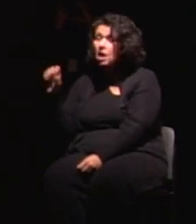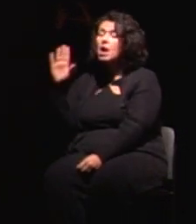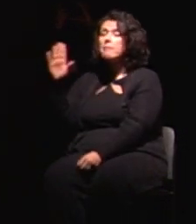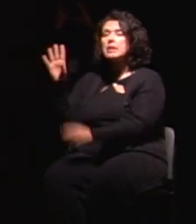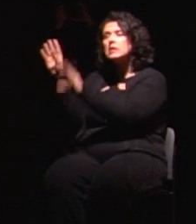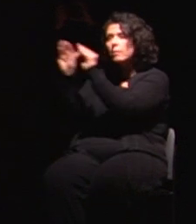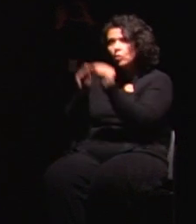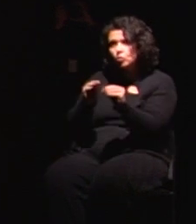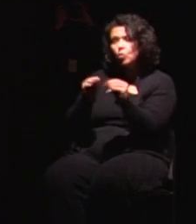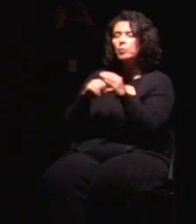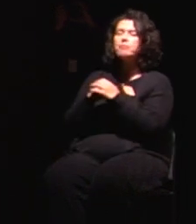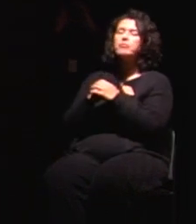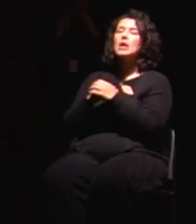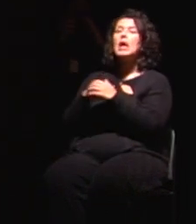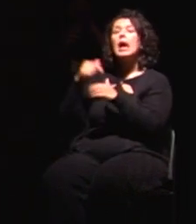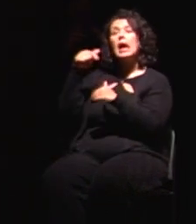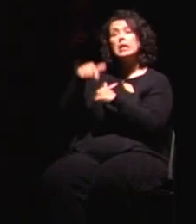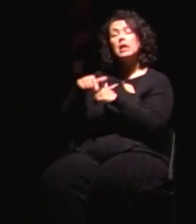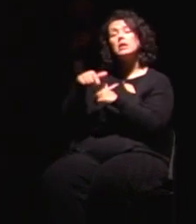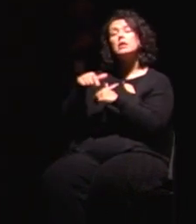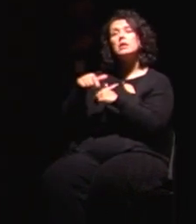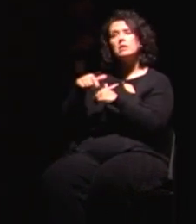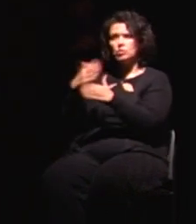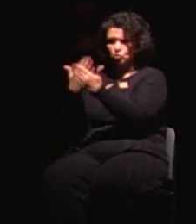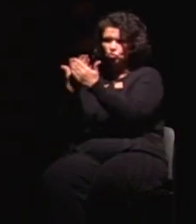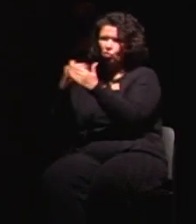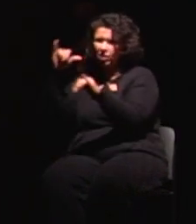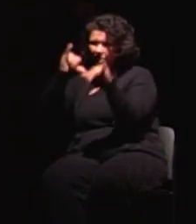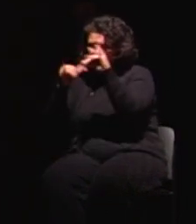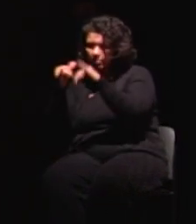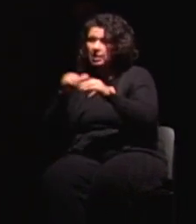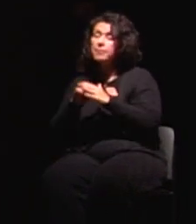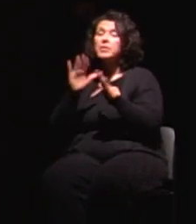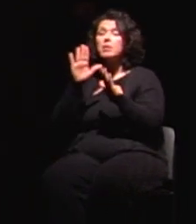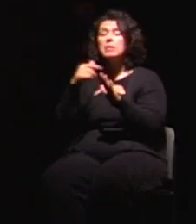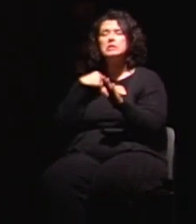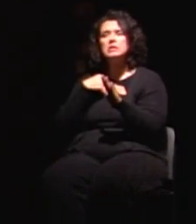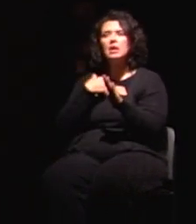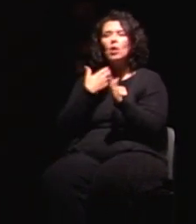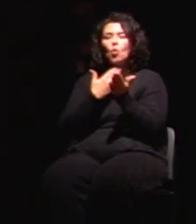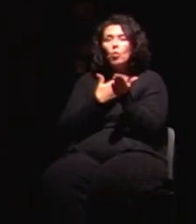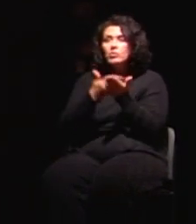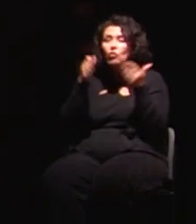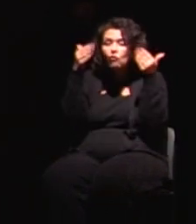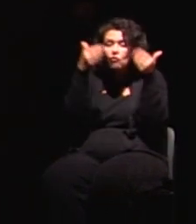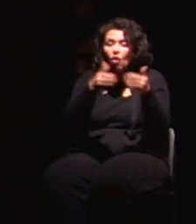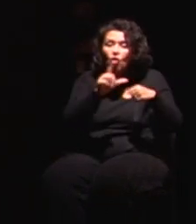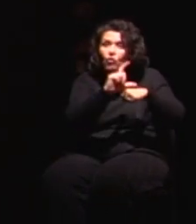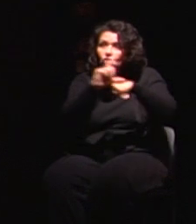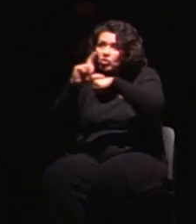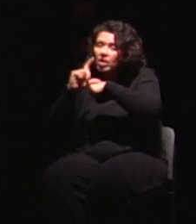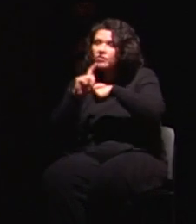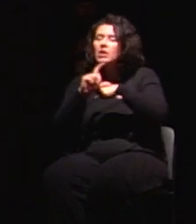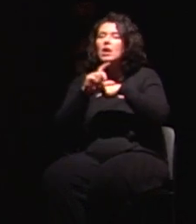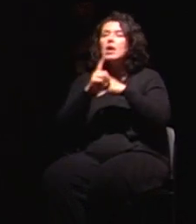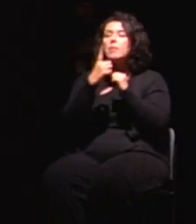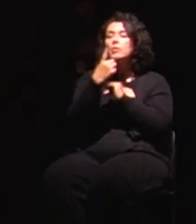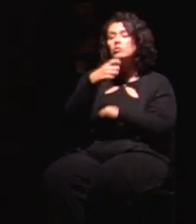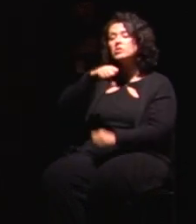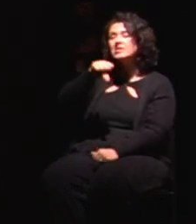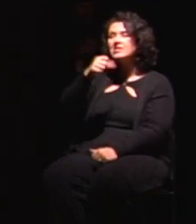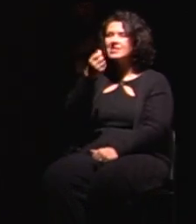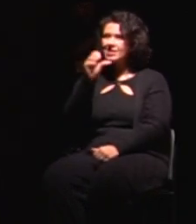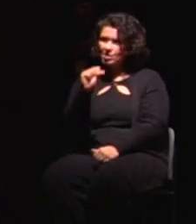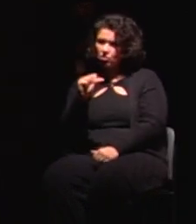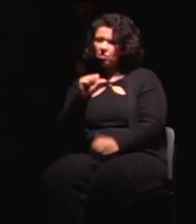a mais, né, se dedicar, de fato, à fotografia lá em 69, na virada para 70. Então, a gente, muitas vezes, a